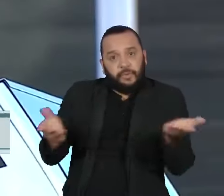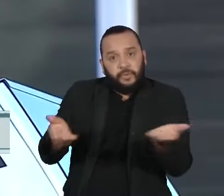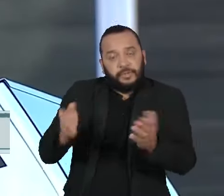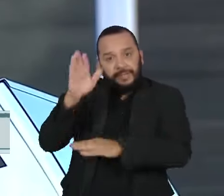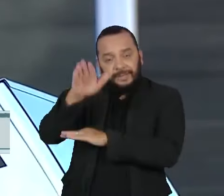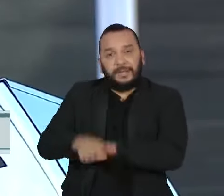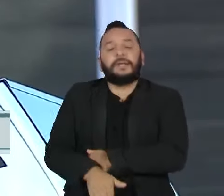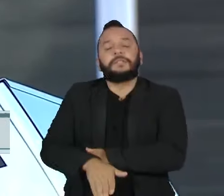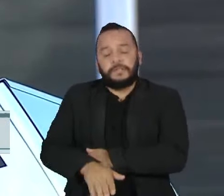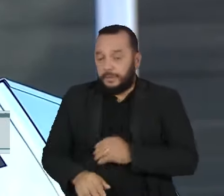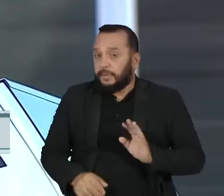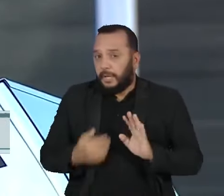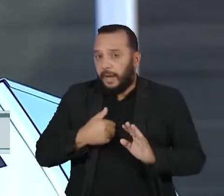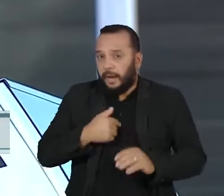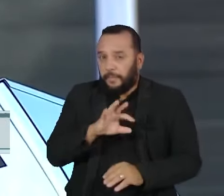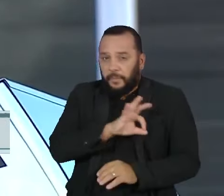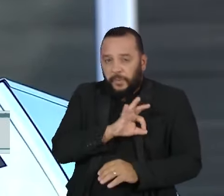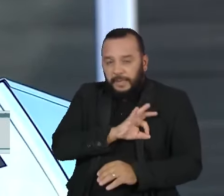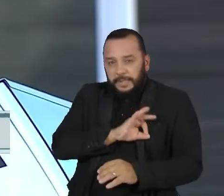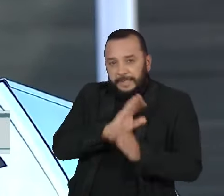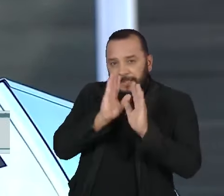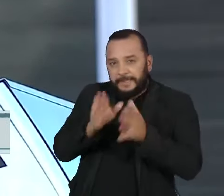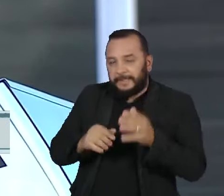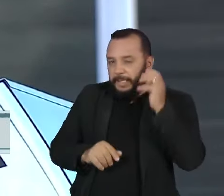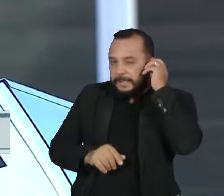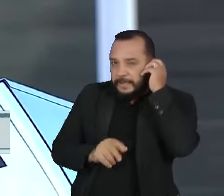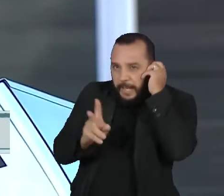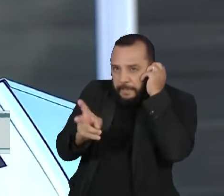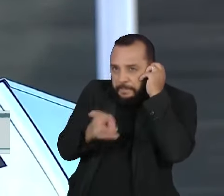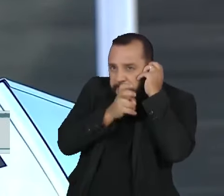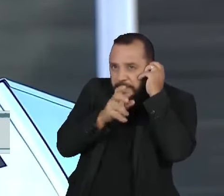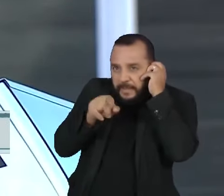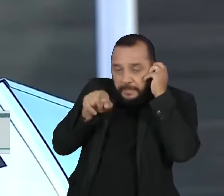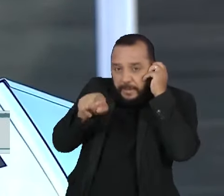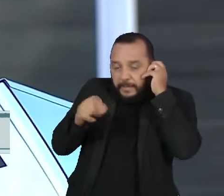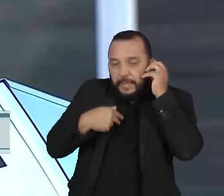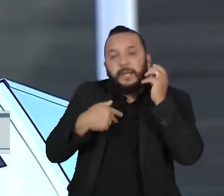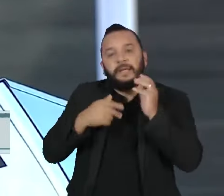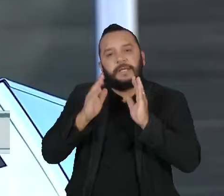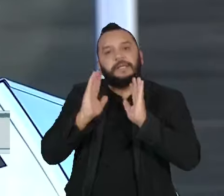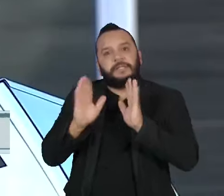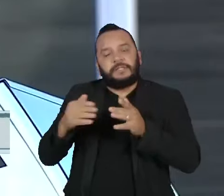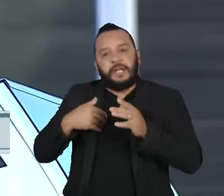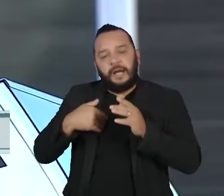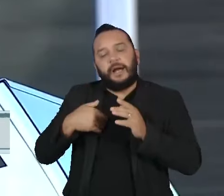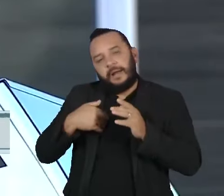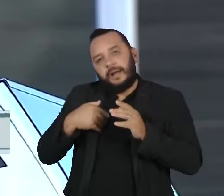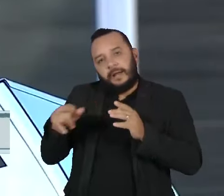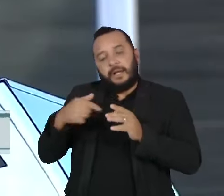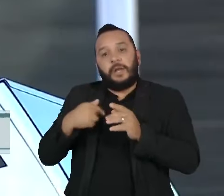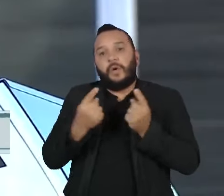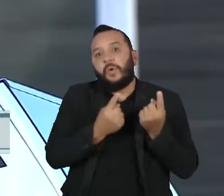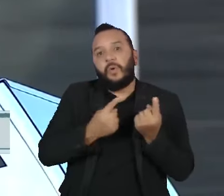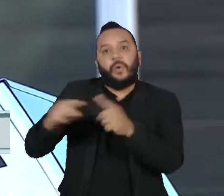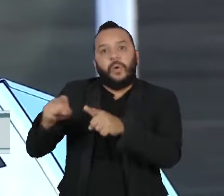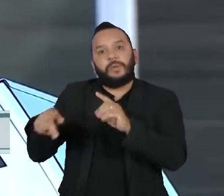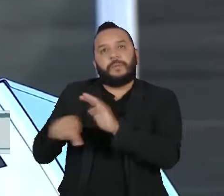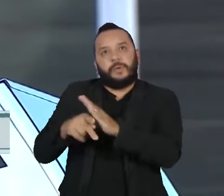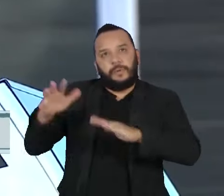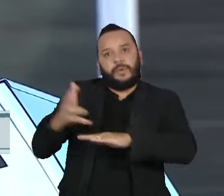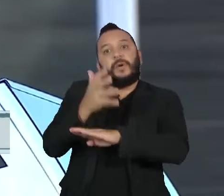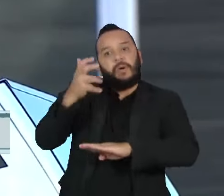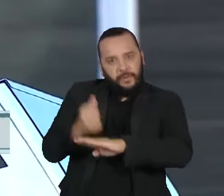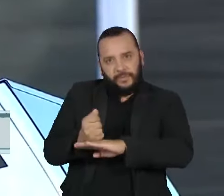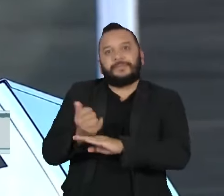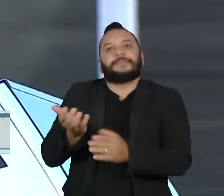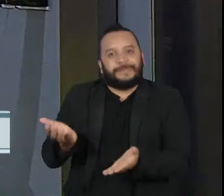interceptadas pela justiça, sendo criticado por autoridades próximas ao Bolsonaro por se opor ao suposto plano de